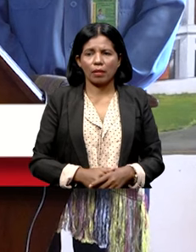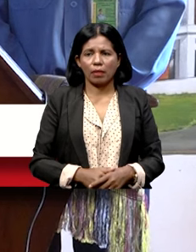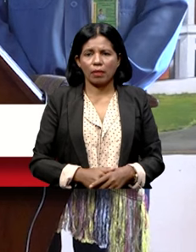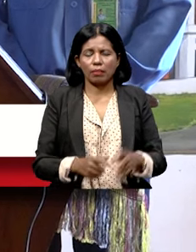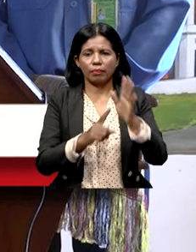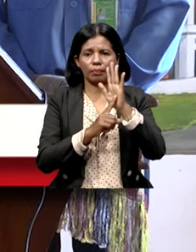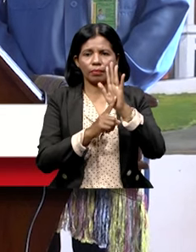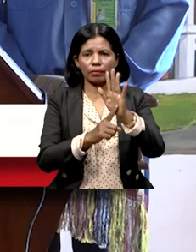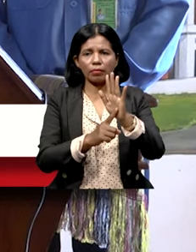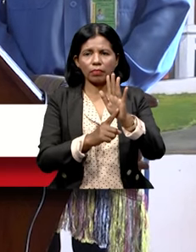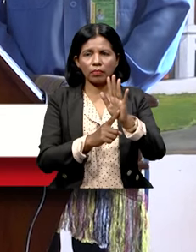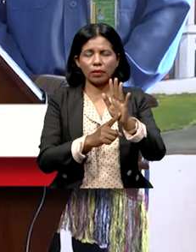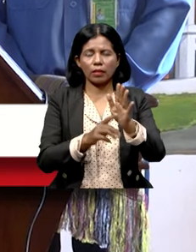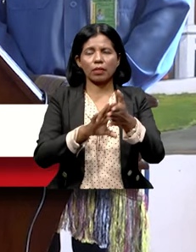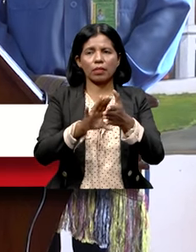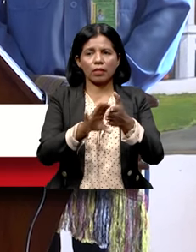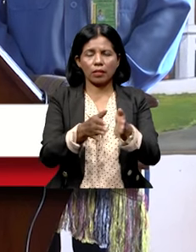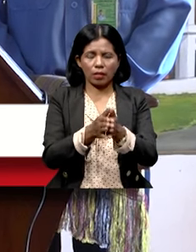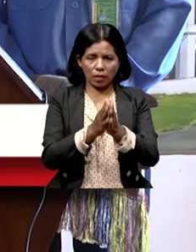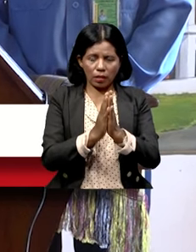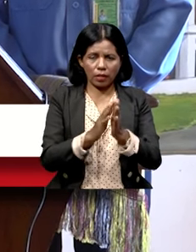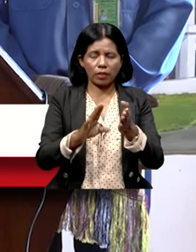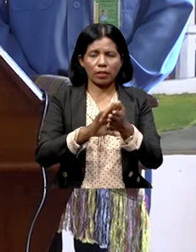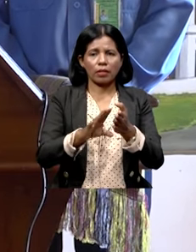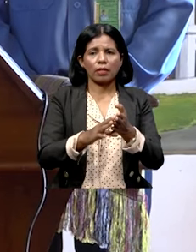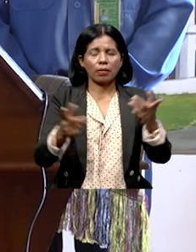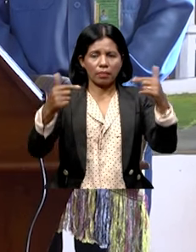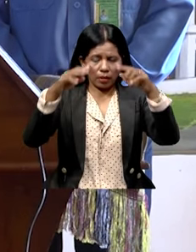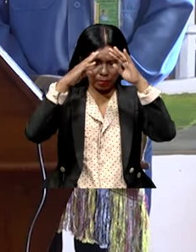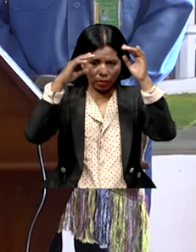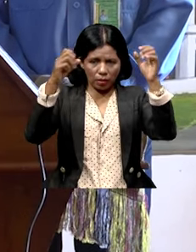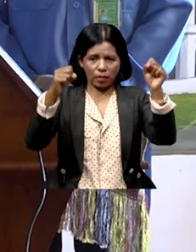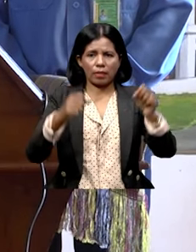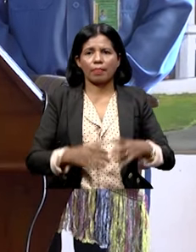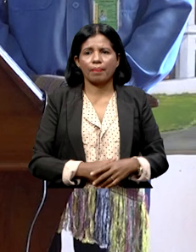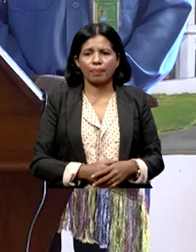ato pedido, mais a Presidência da República,